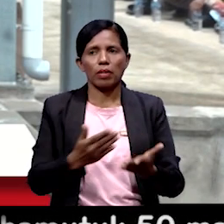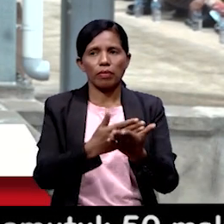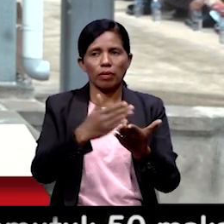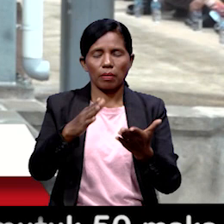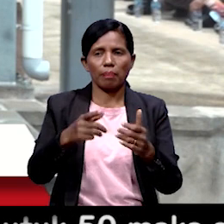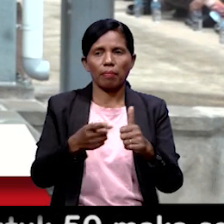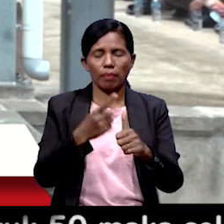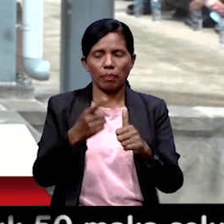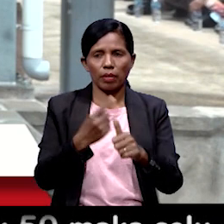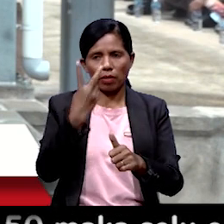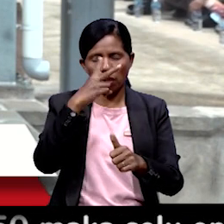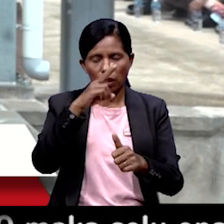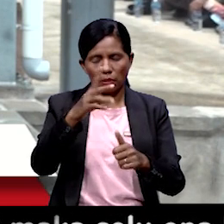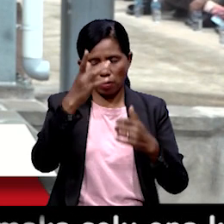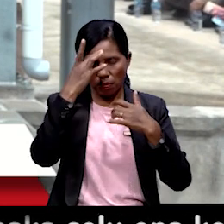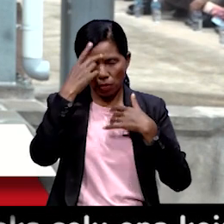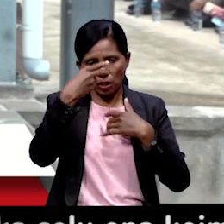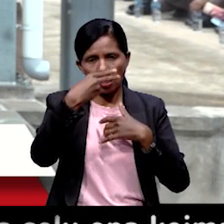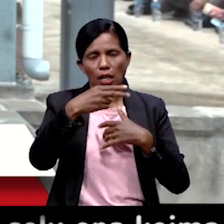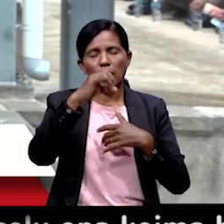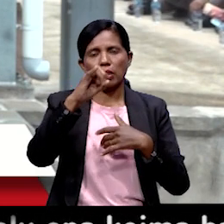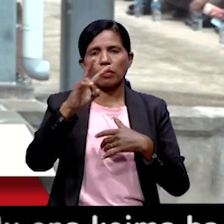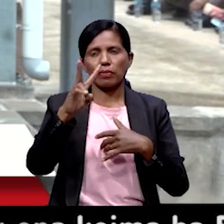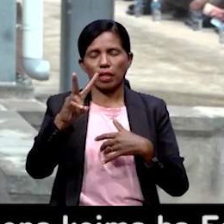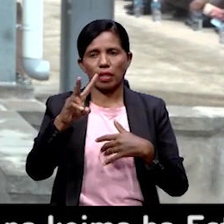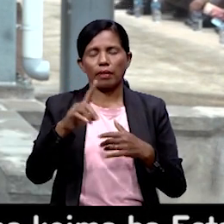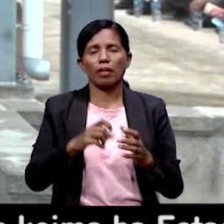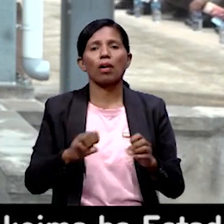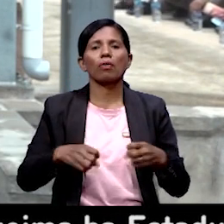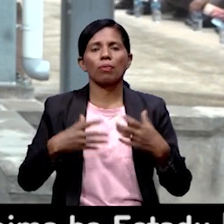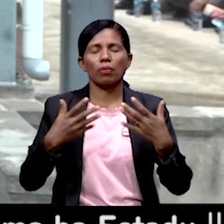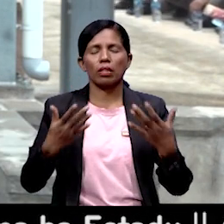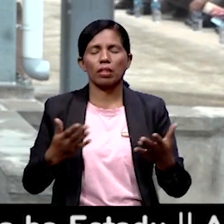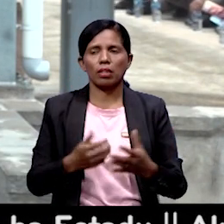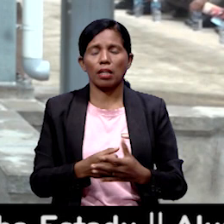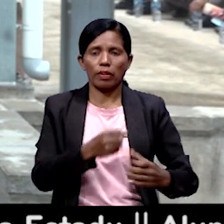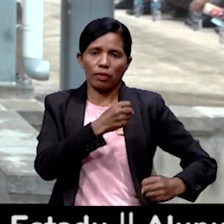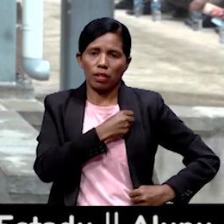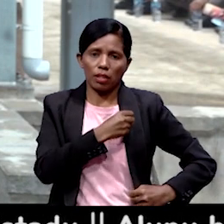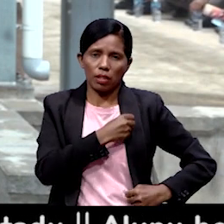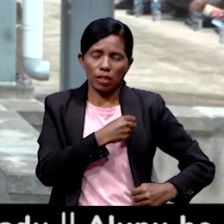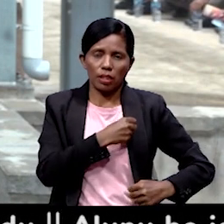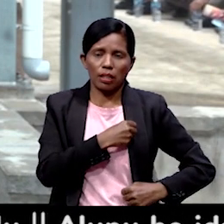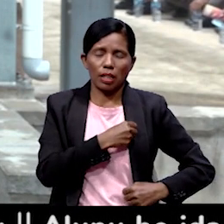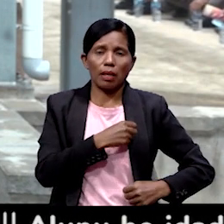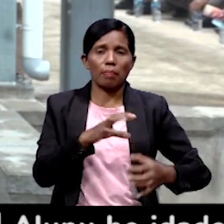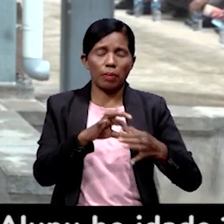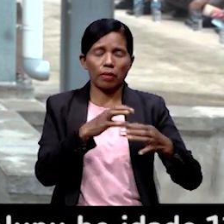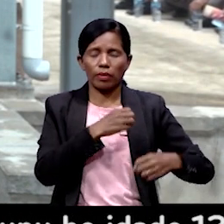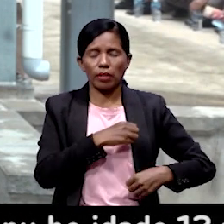Primeiro, focaliu para ir a moras da Gaivecida. O Insa, Forças Armadas, Bele, Hatene, Ninia